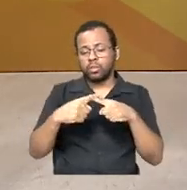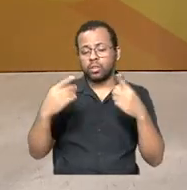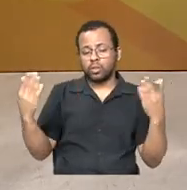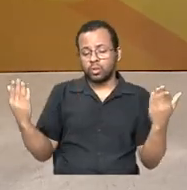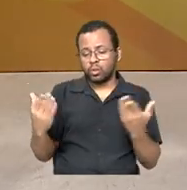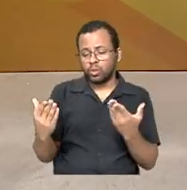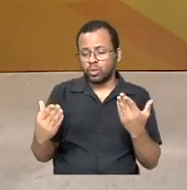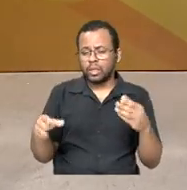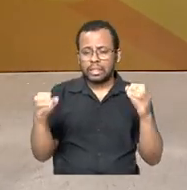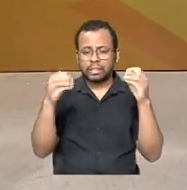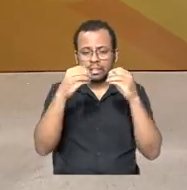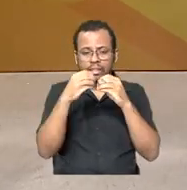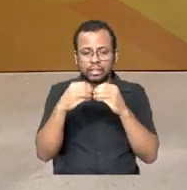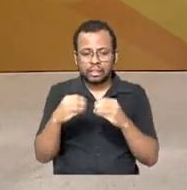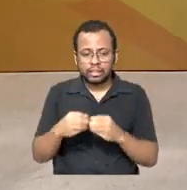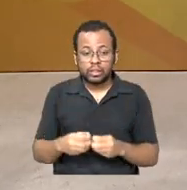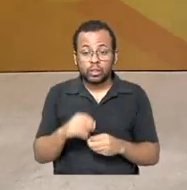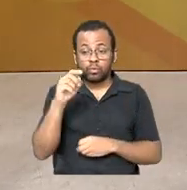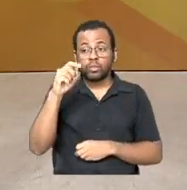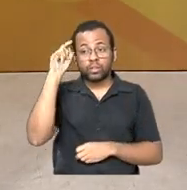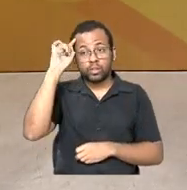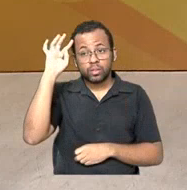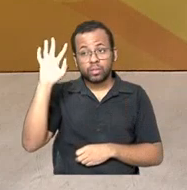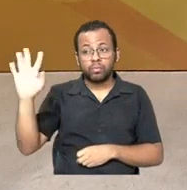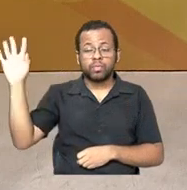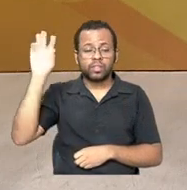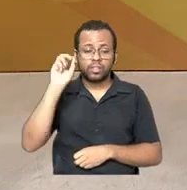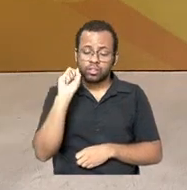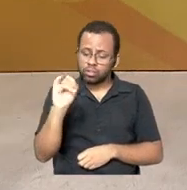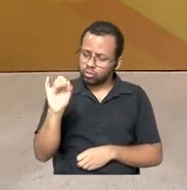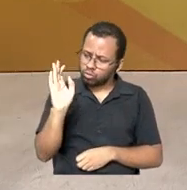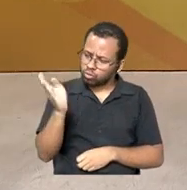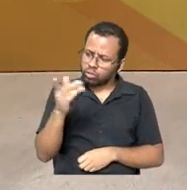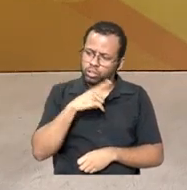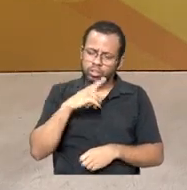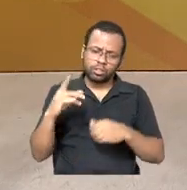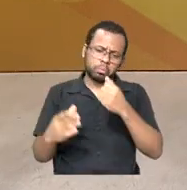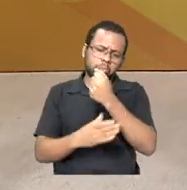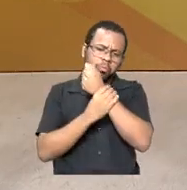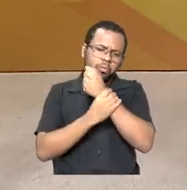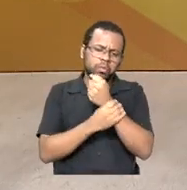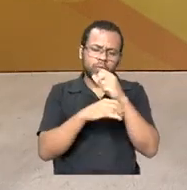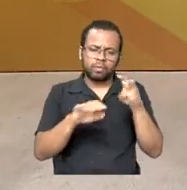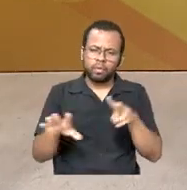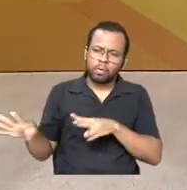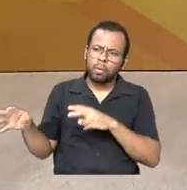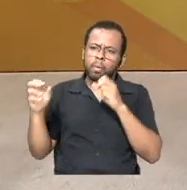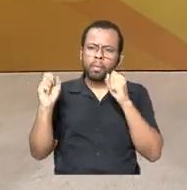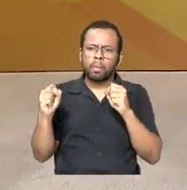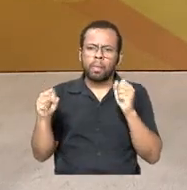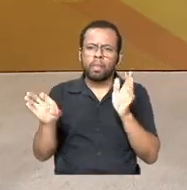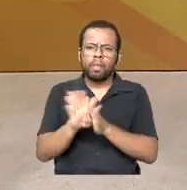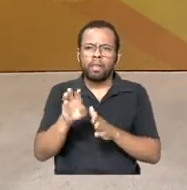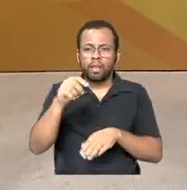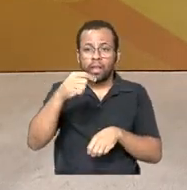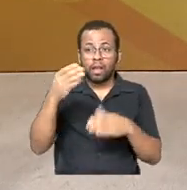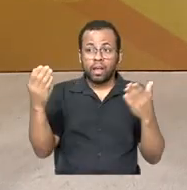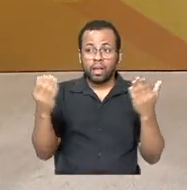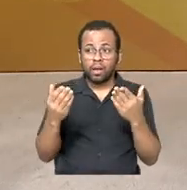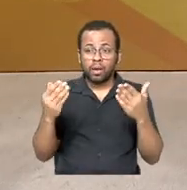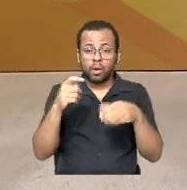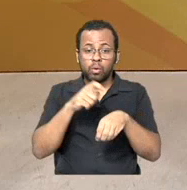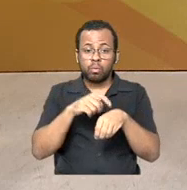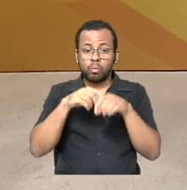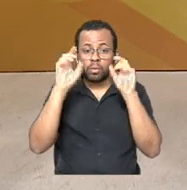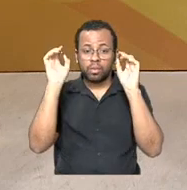porque as mais próxima do que você imagina já garantiu durante a semana pode estar chegando até mesmo agora o momento hein Você